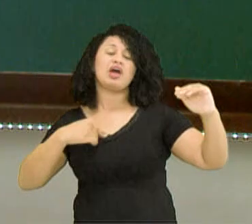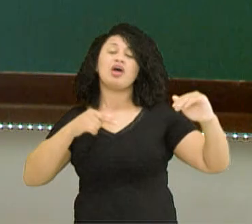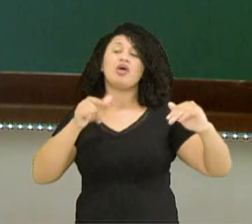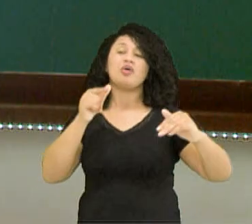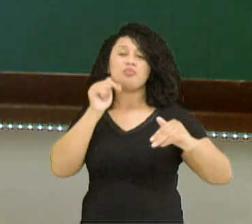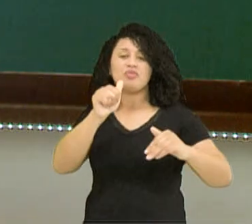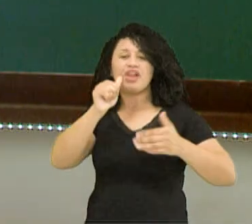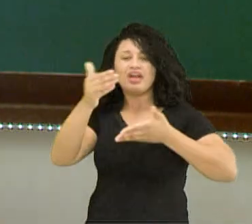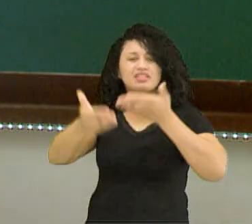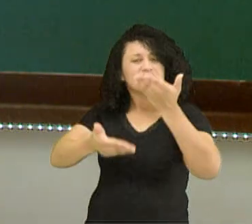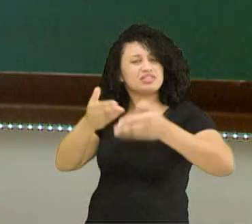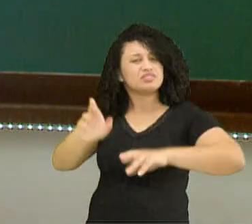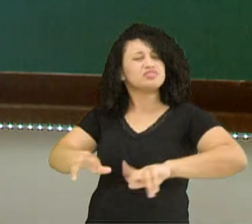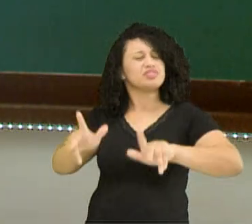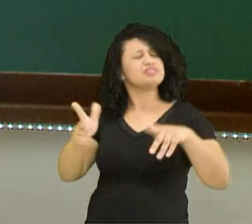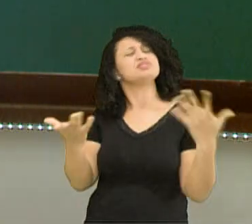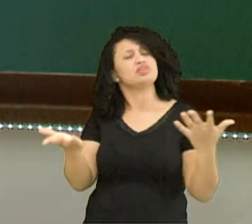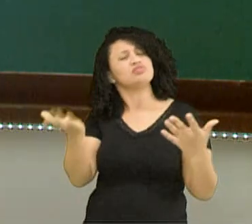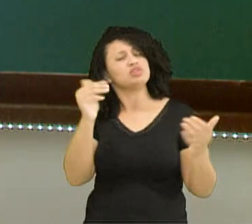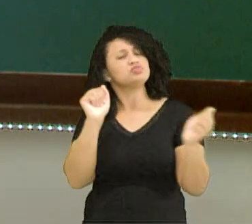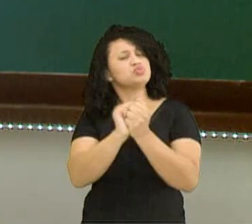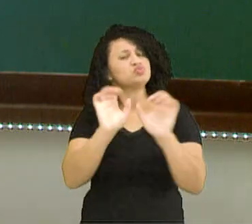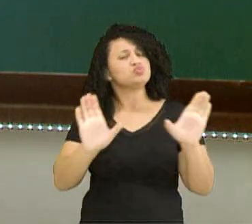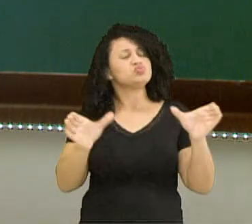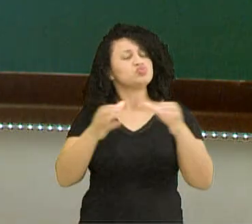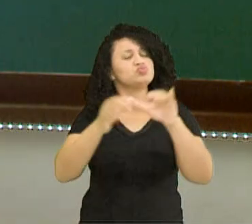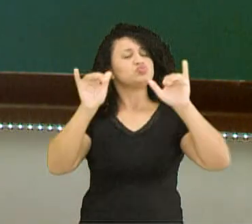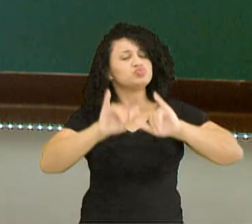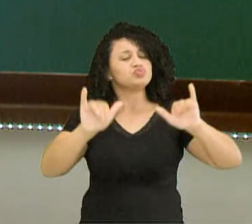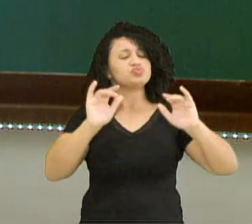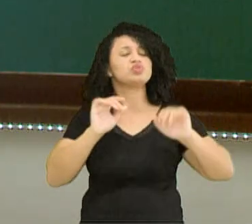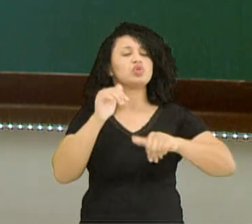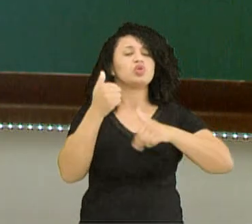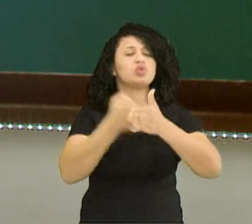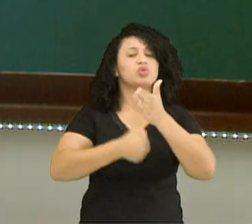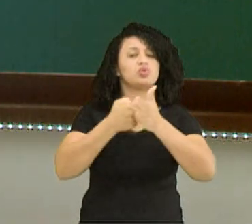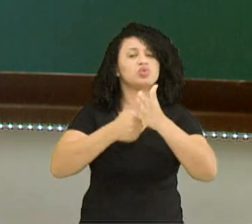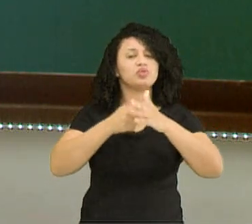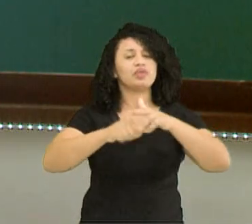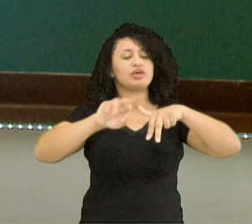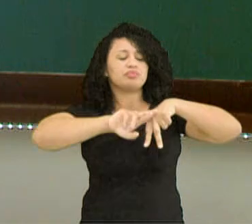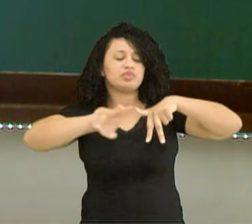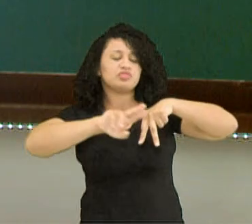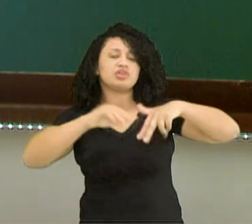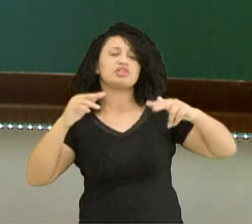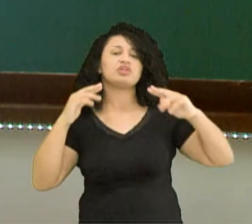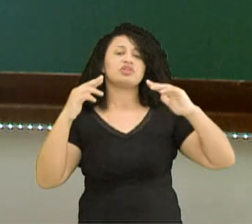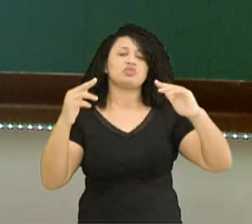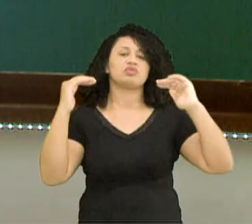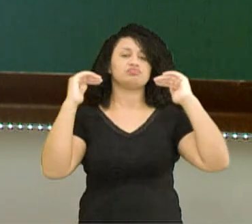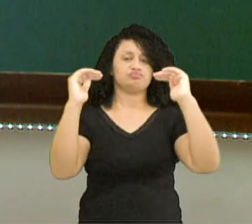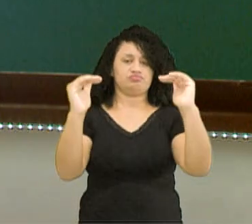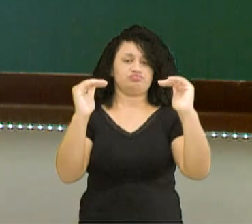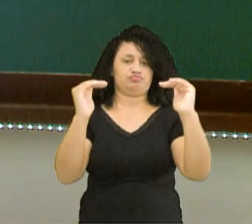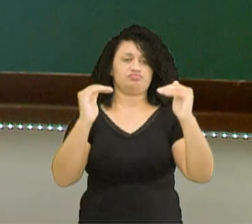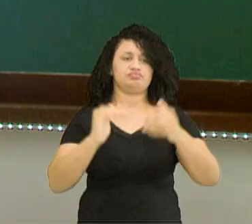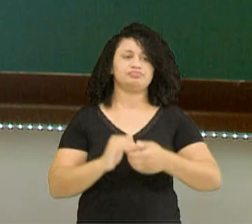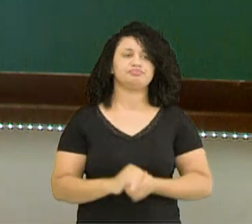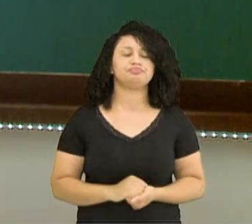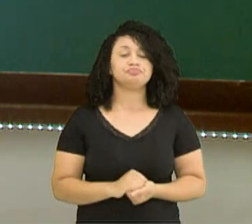Por que tudo isso? Então, vamos nos juntar a essa campanha e vamos fazer essa igualdade de gênero. Olha lá, então.